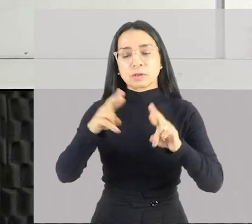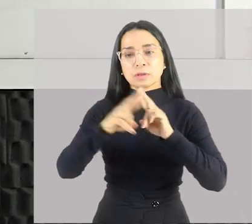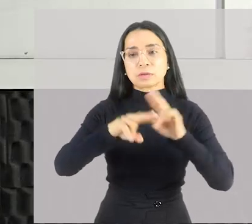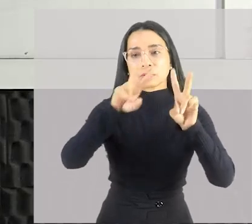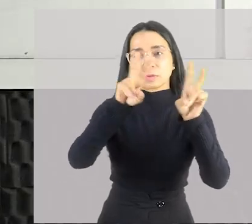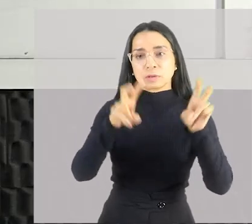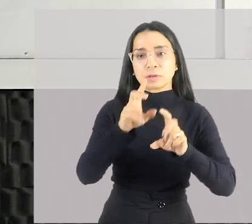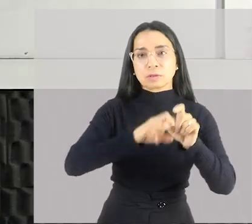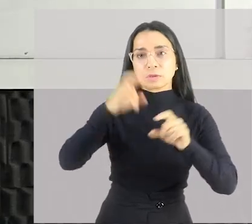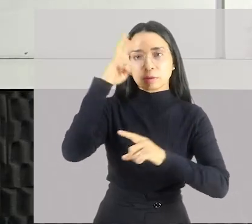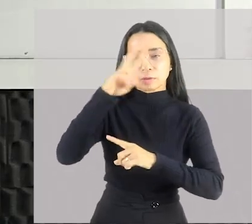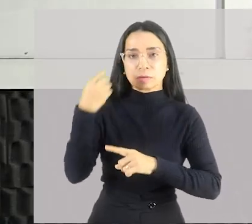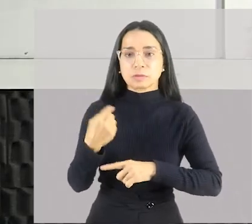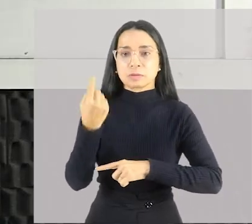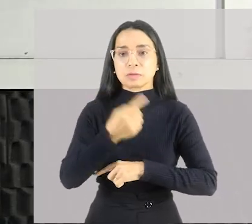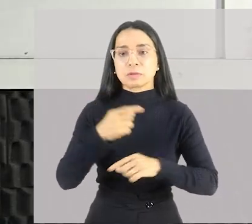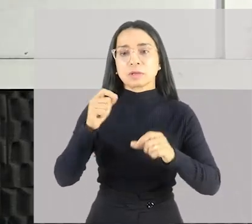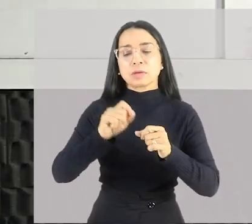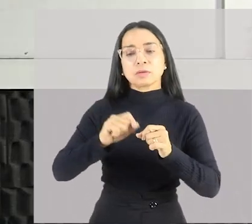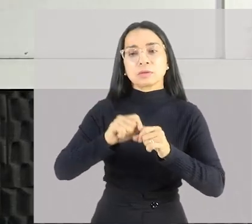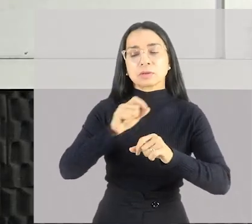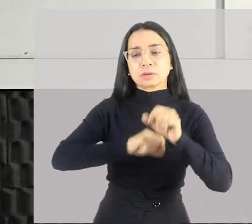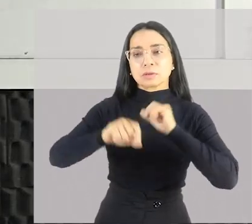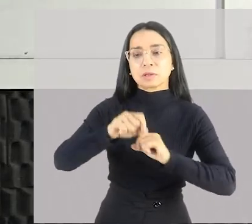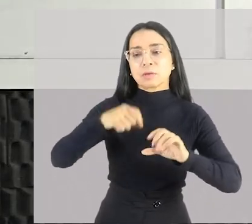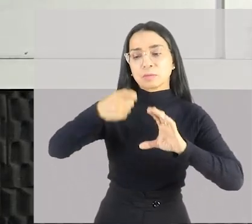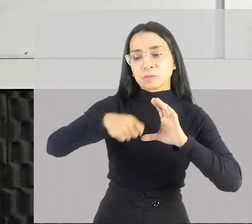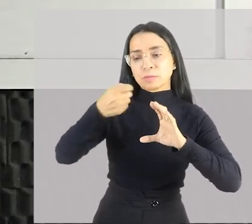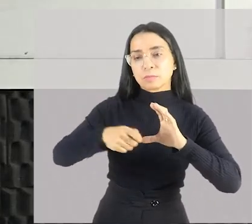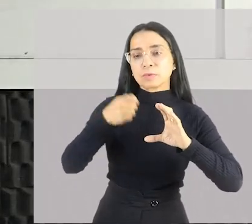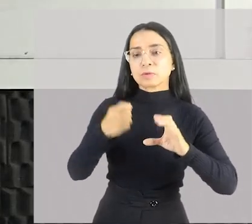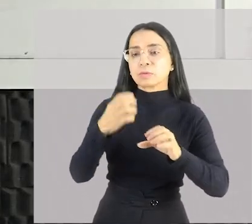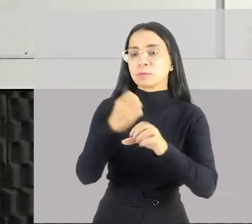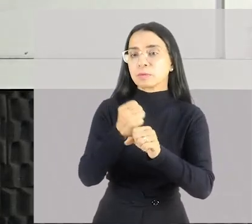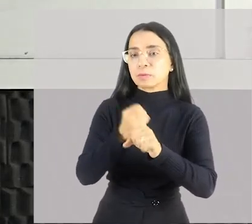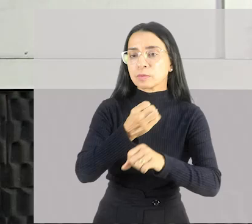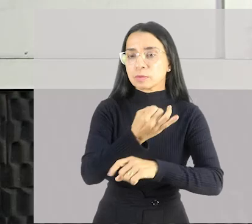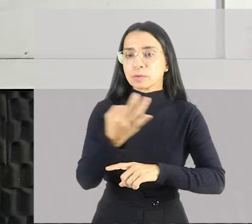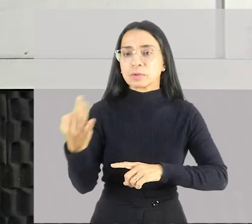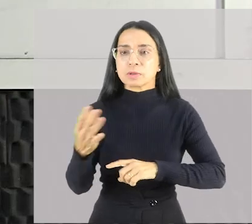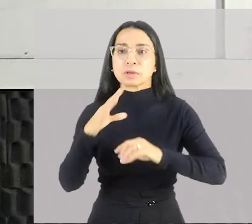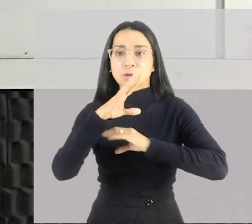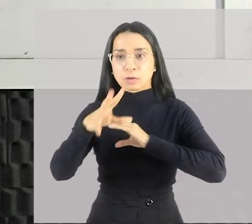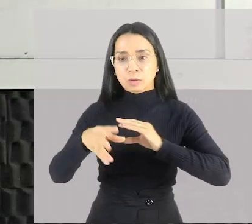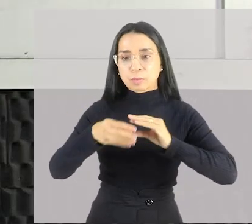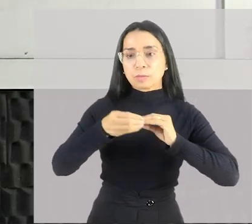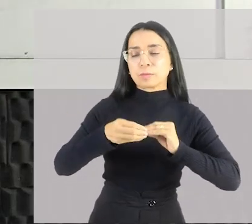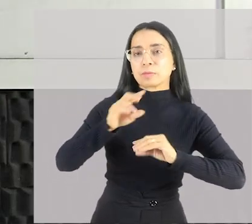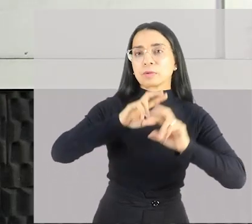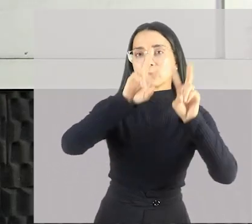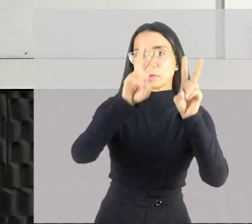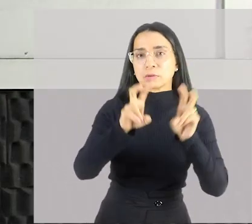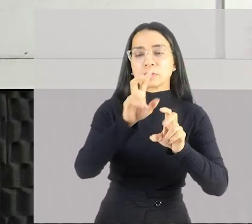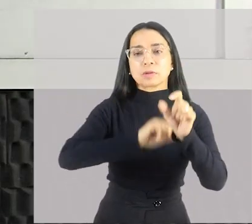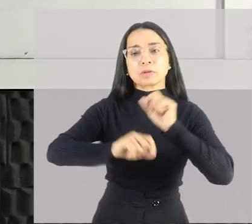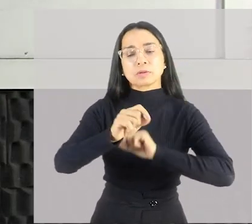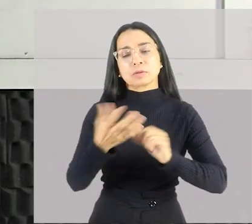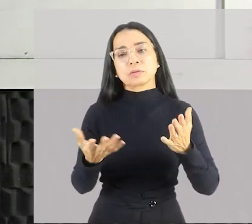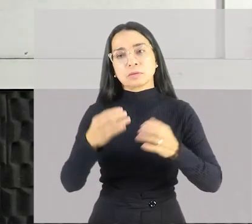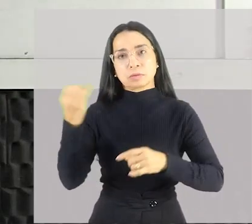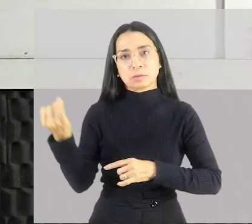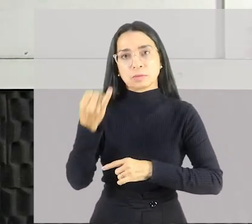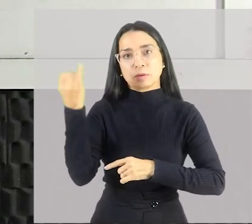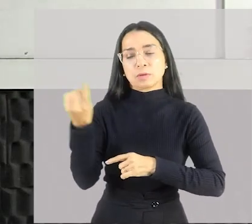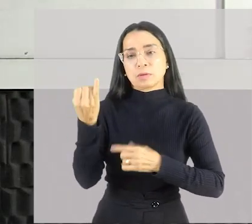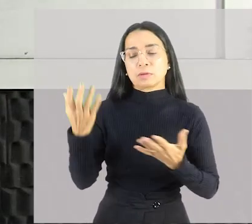Lembrando que nós já fizemos um vídeo sobre probabilidade nós estamos complementando Já que é um assunto bastante importante bastante